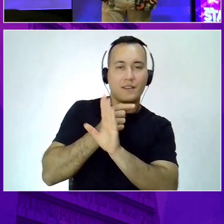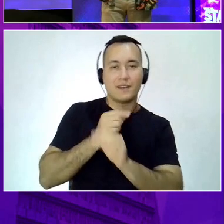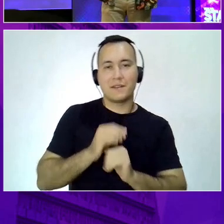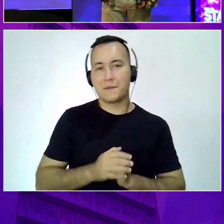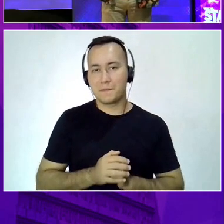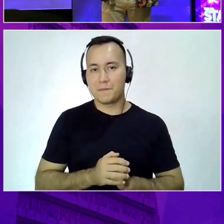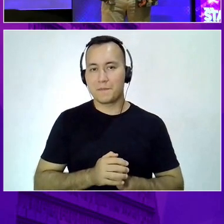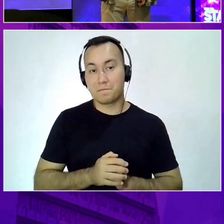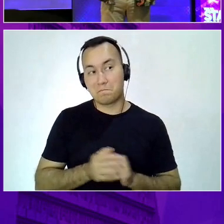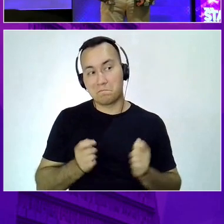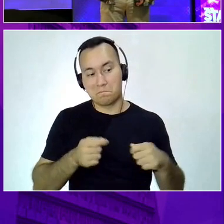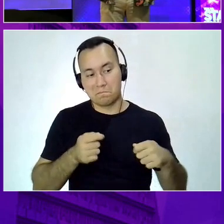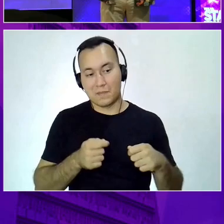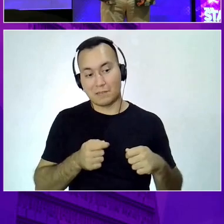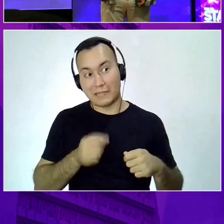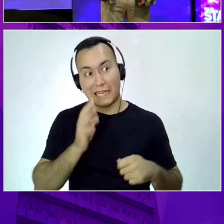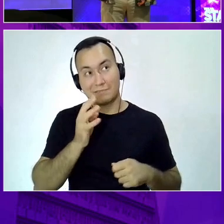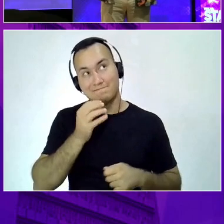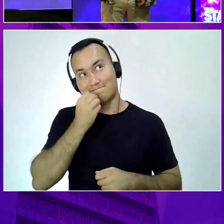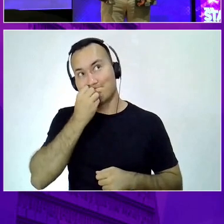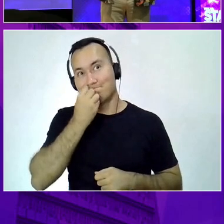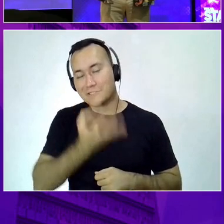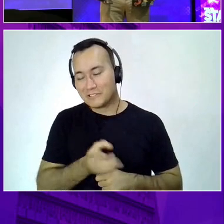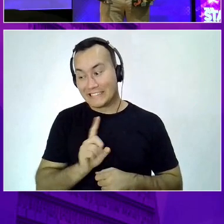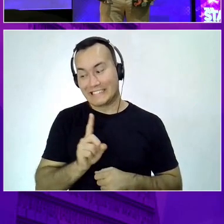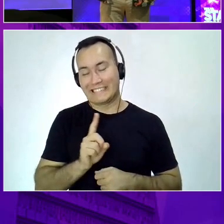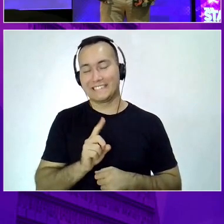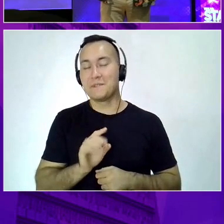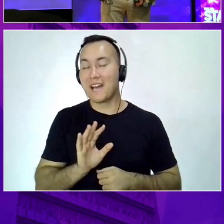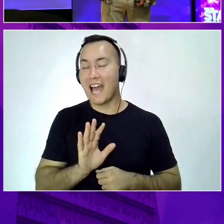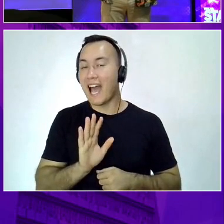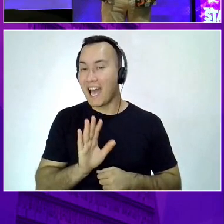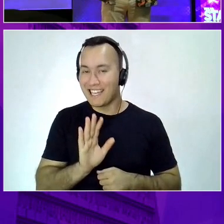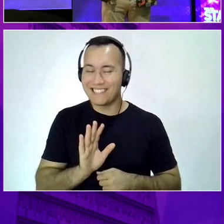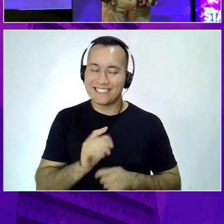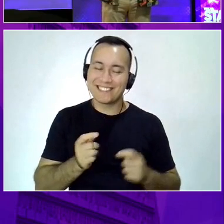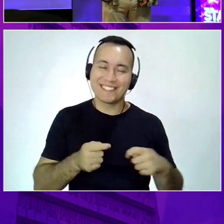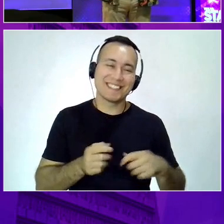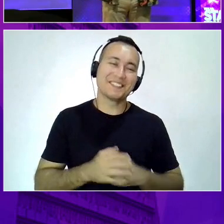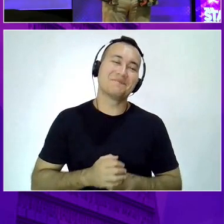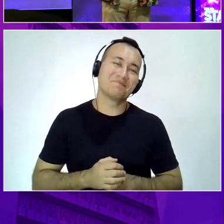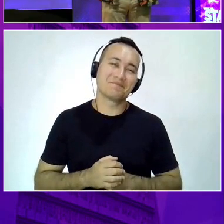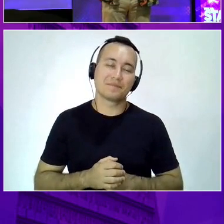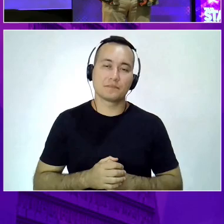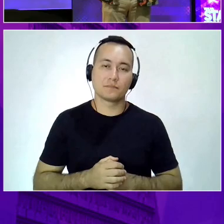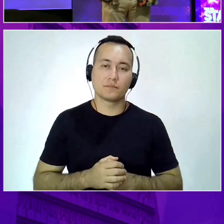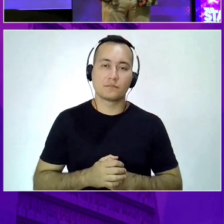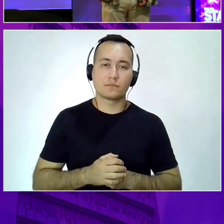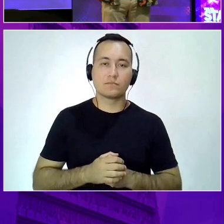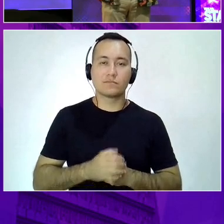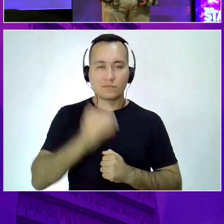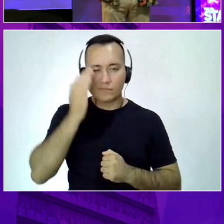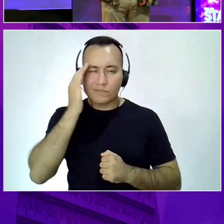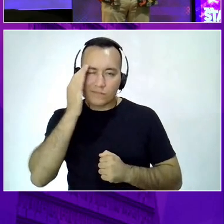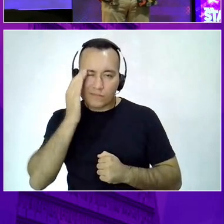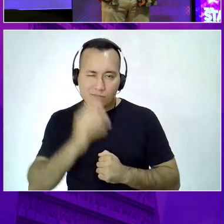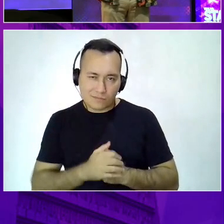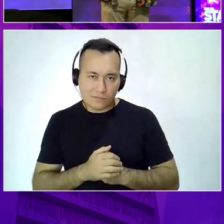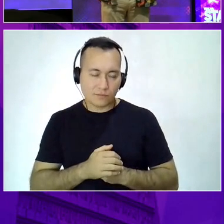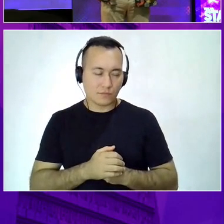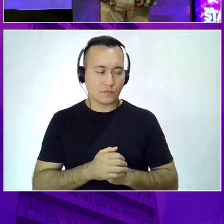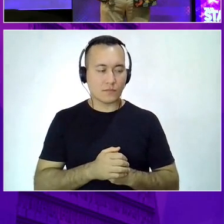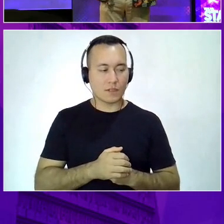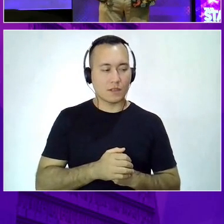legal. Mas essa instrução é interativa, então tudo que vier depois, ele vai entender como essa é a base de como